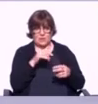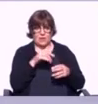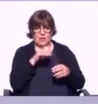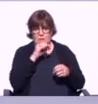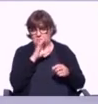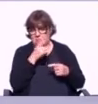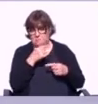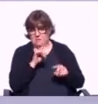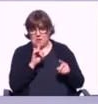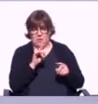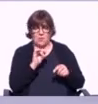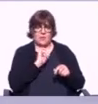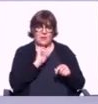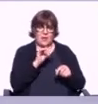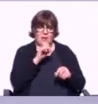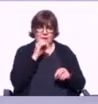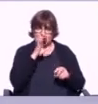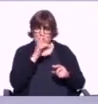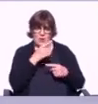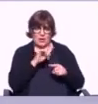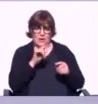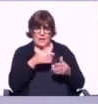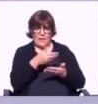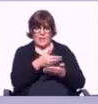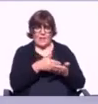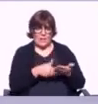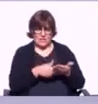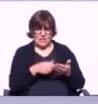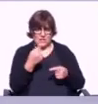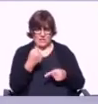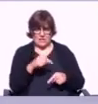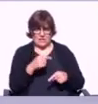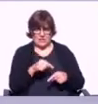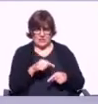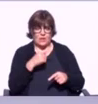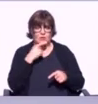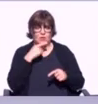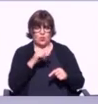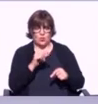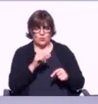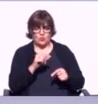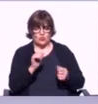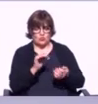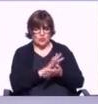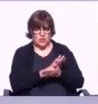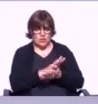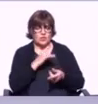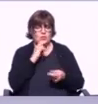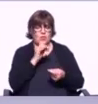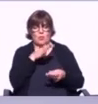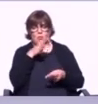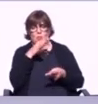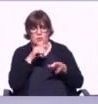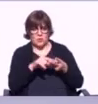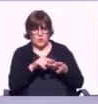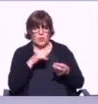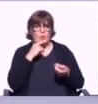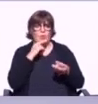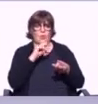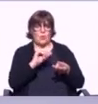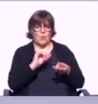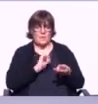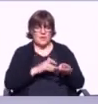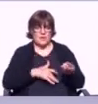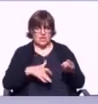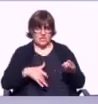admire, não me admiro da tal lista que aparece com nomes de jornalistas, com nomes de comentadores, com nomes